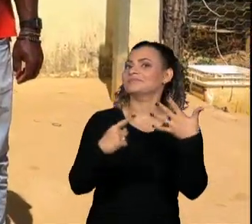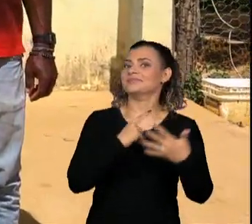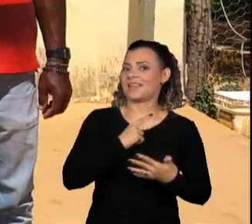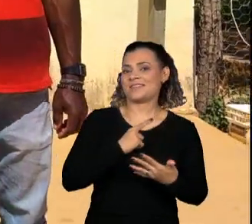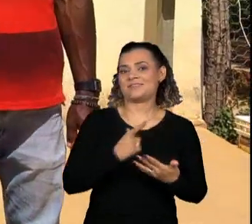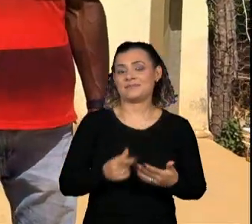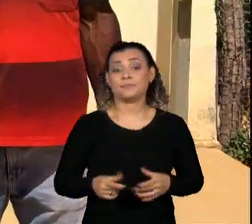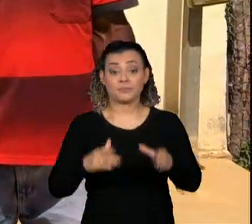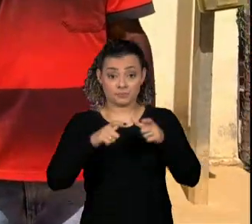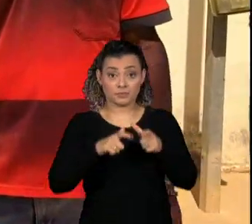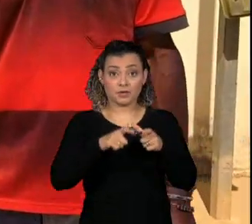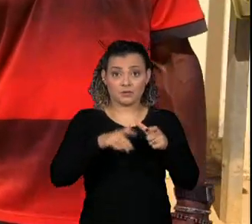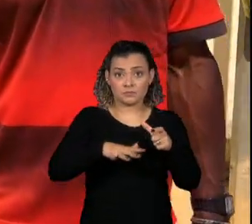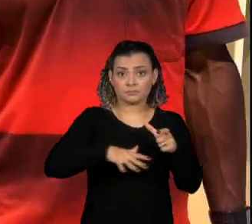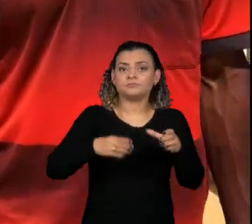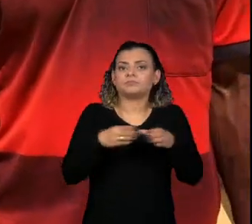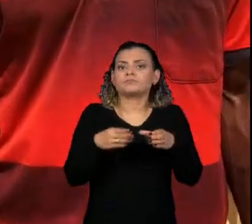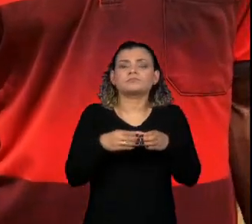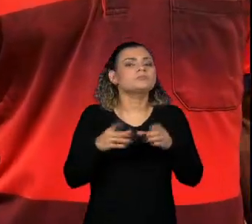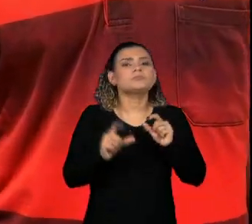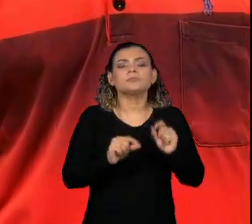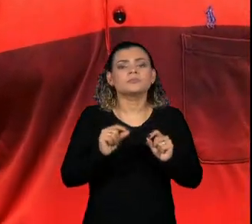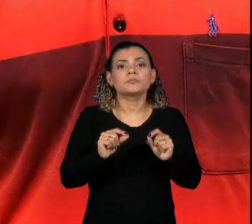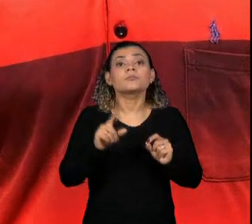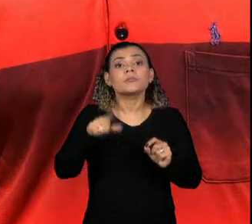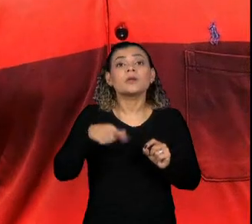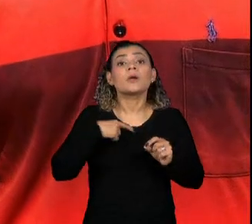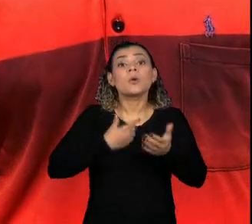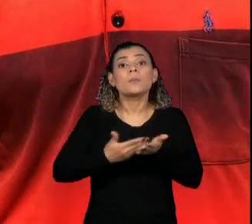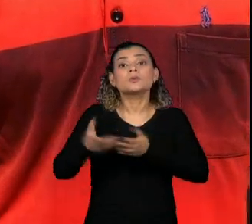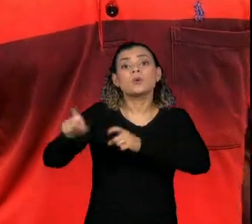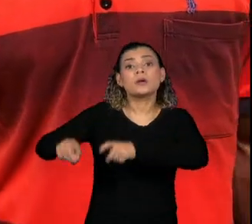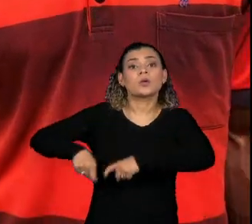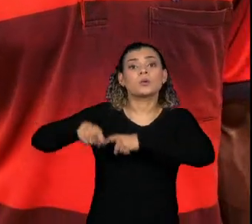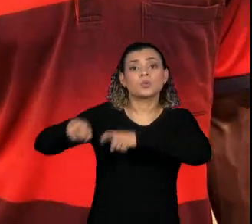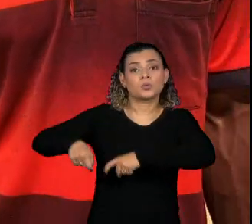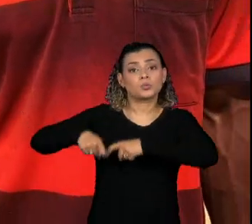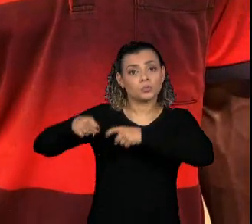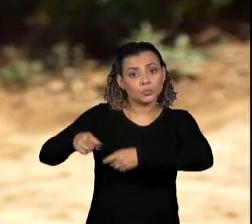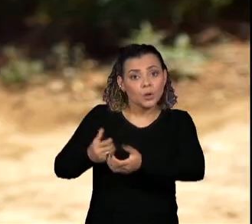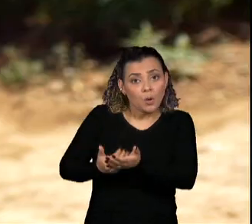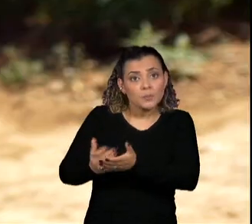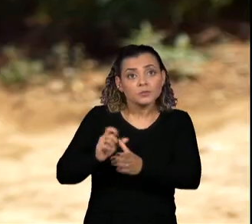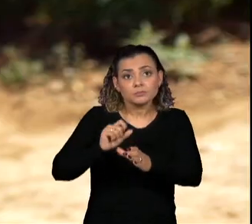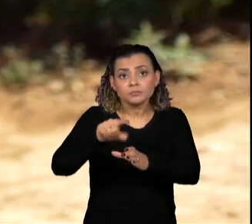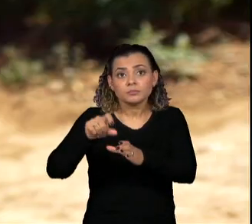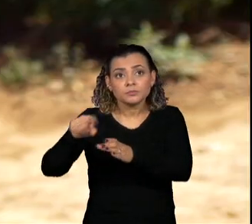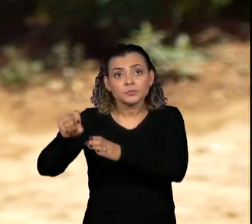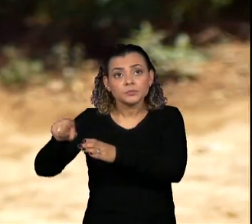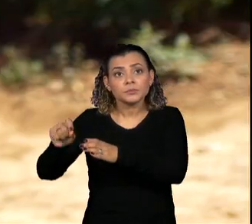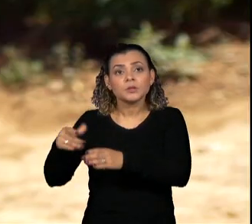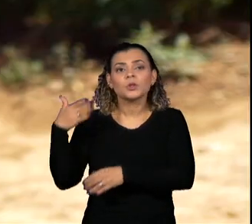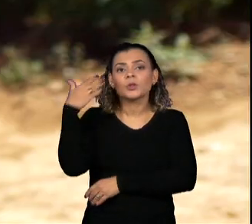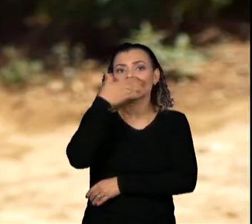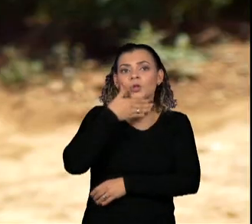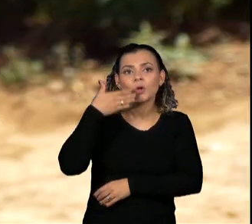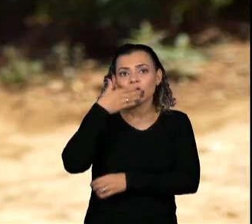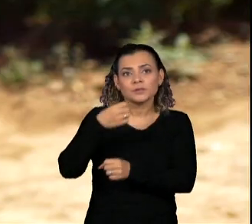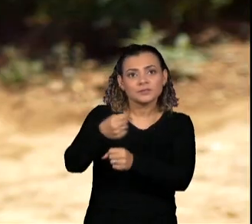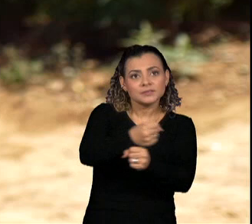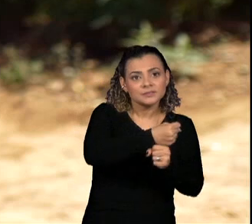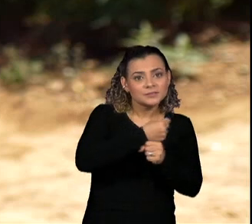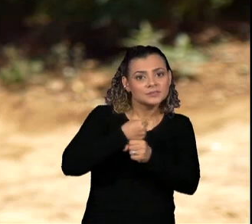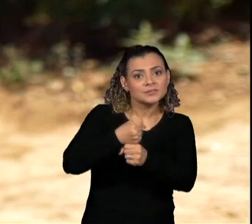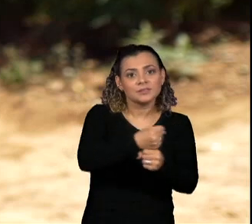Essa comunidade ela deu início com a agricultura, que foi a cultura do marmelo. O pessoal faz o doce, faz o licor do